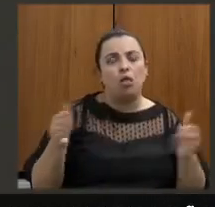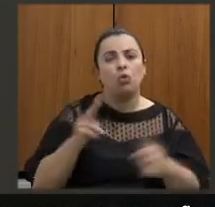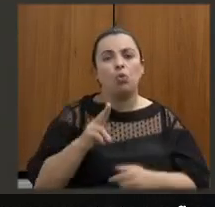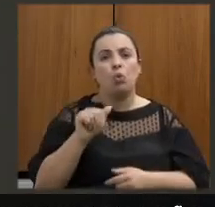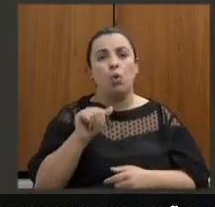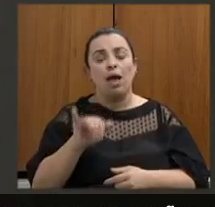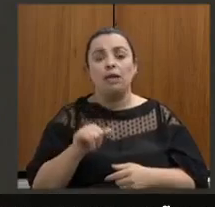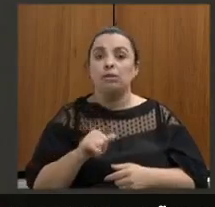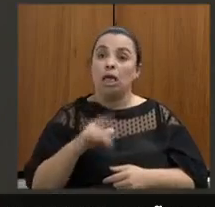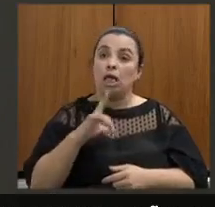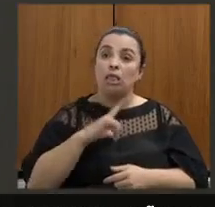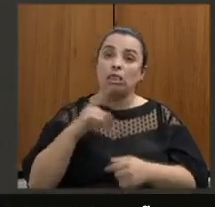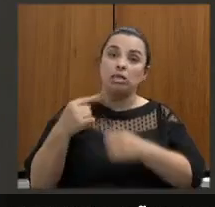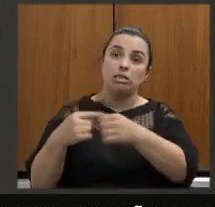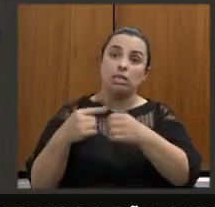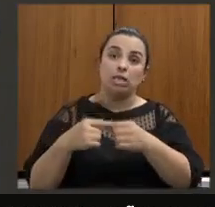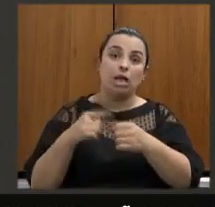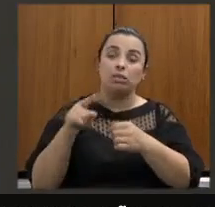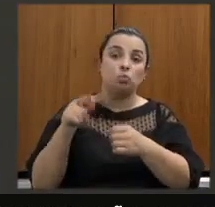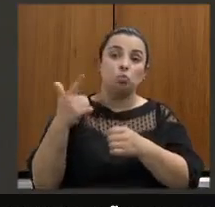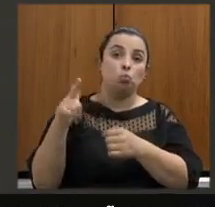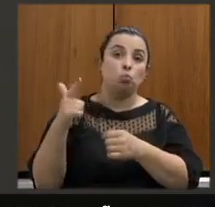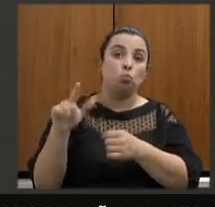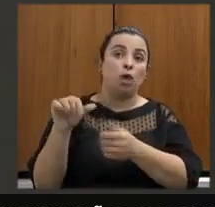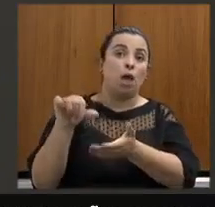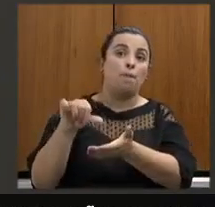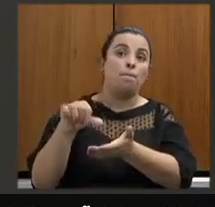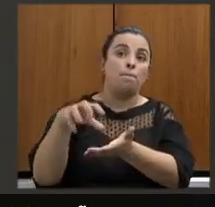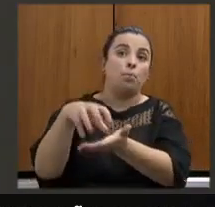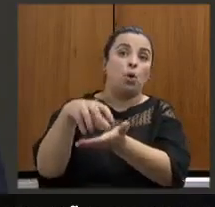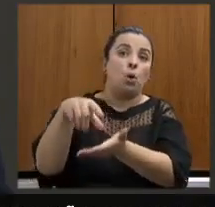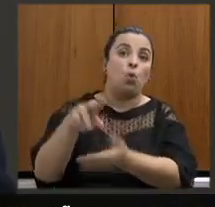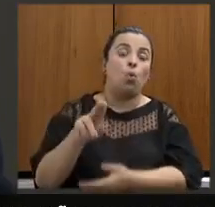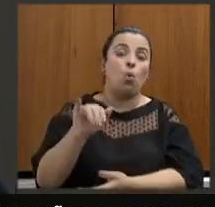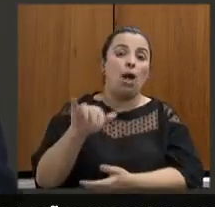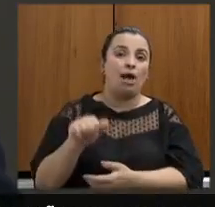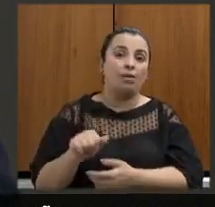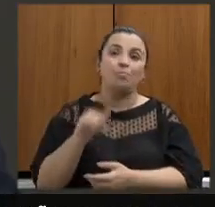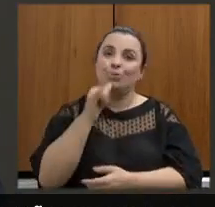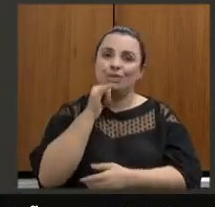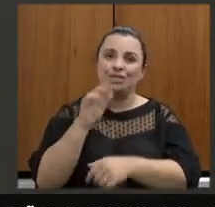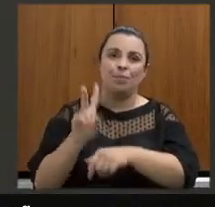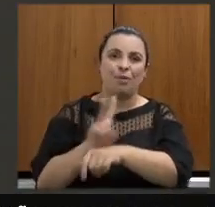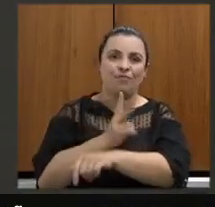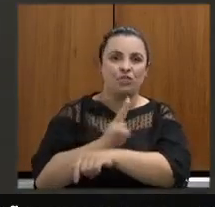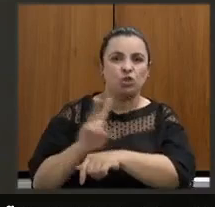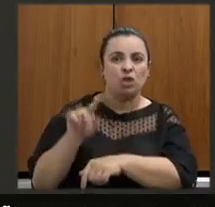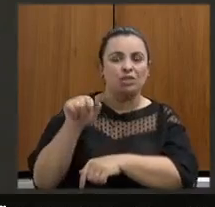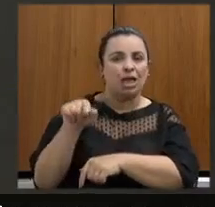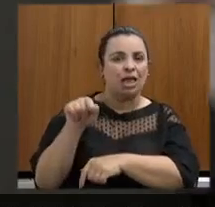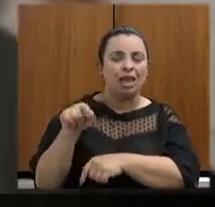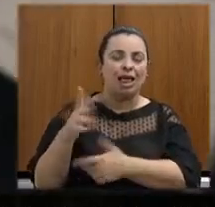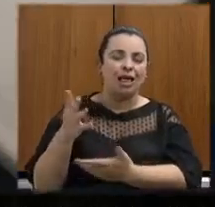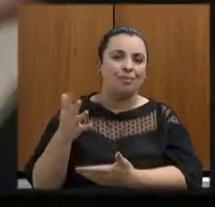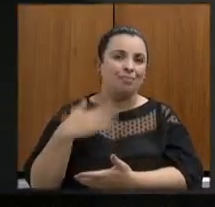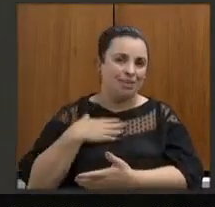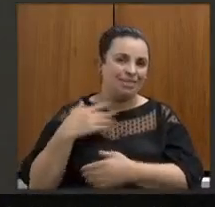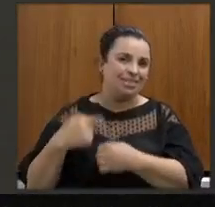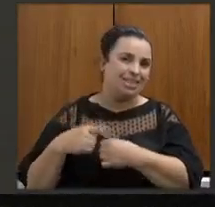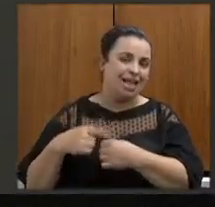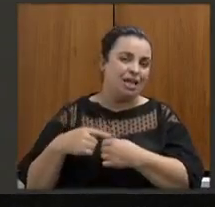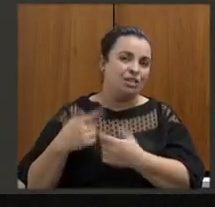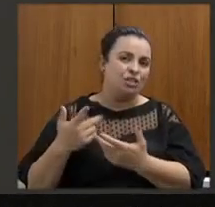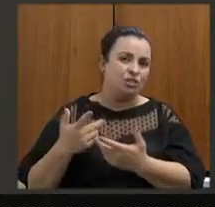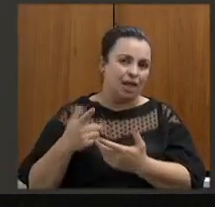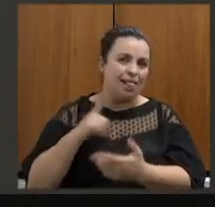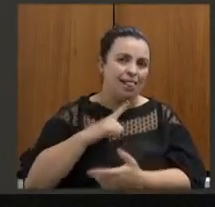intensidade ainda que tem que se deslocar que eu já provei para falar da minha cidade Viçosa né Não perca oportunidade falar se Viçosa está